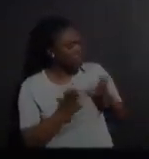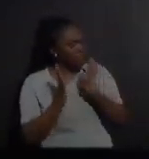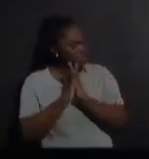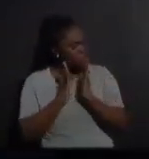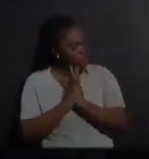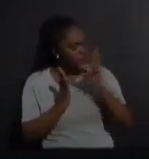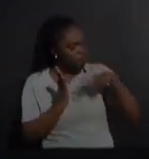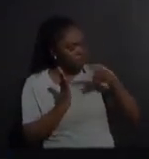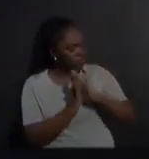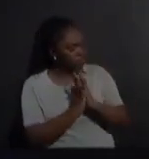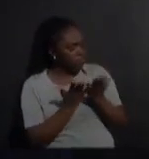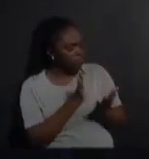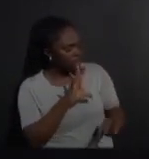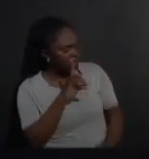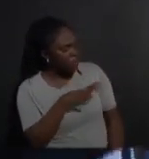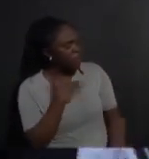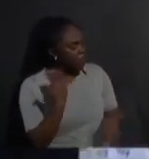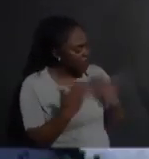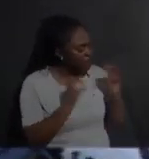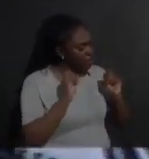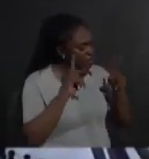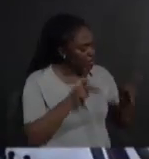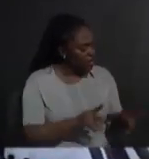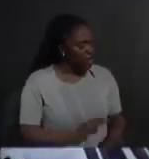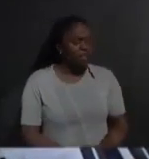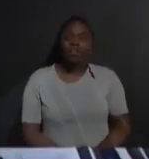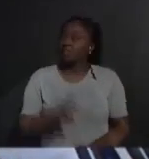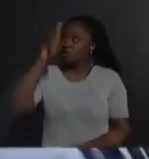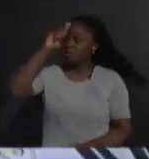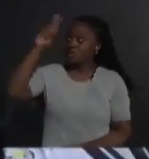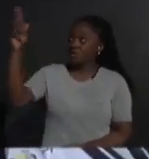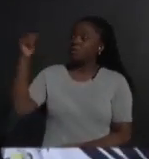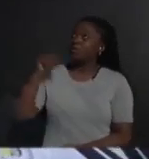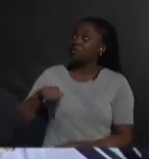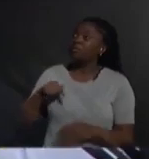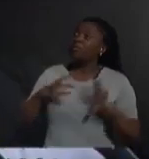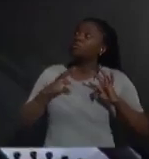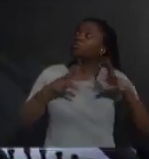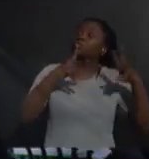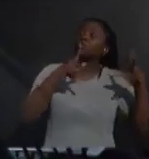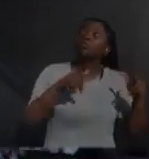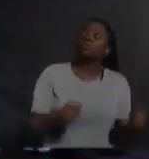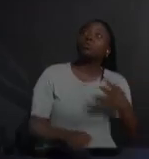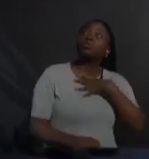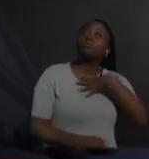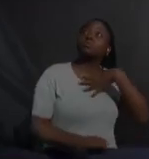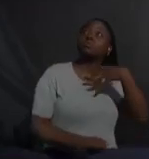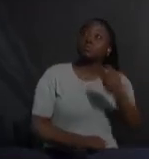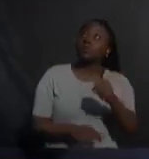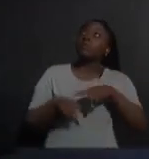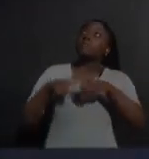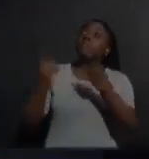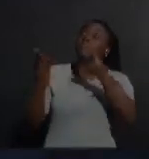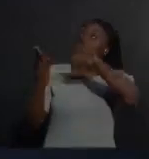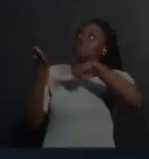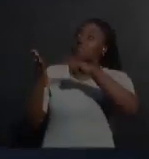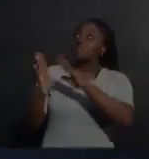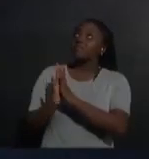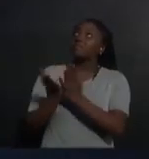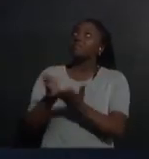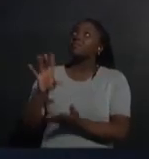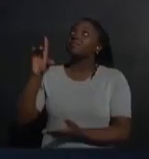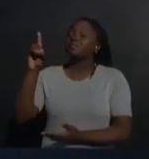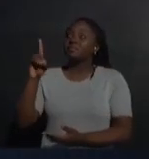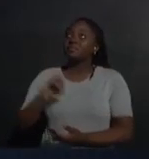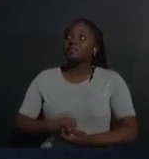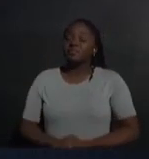morrer, Deus abençoe. Senhor, estou aqui, ó. Está todo mundo suicidando ali, mas vou falar com o Senhor, vou ler. Aí você cai em